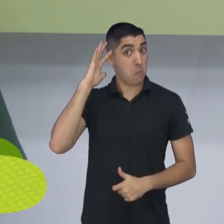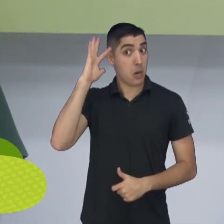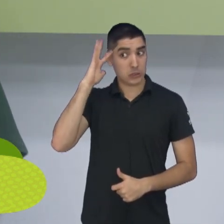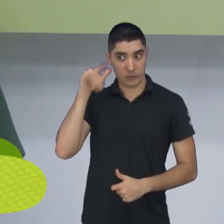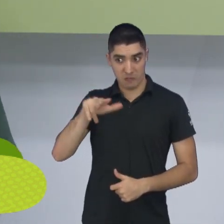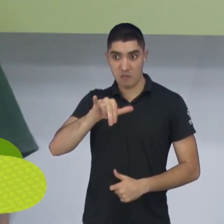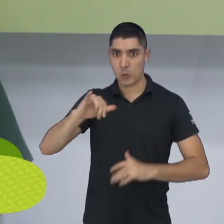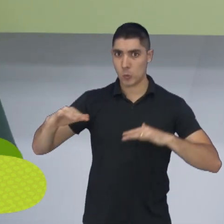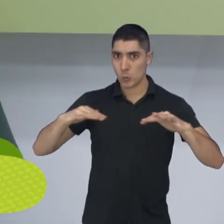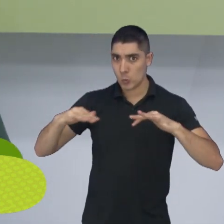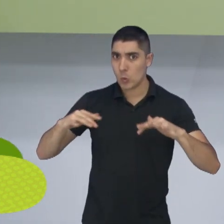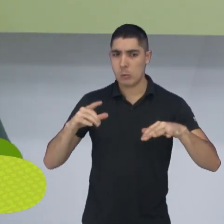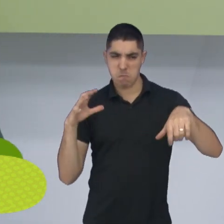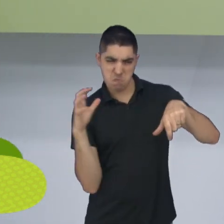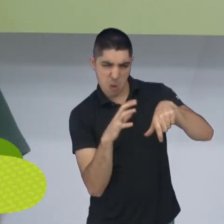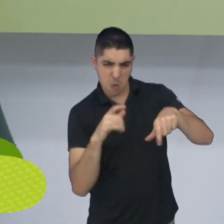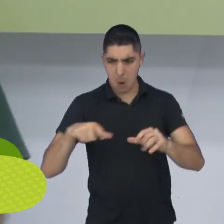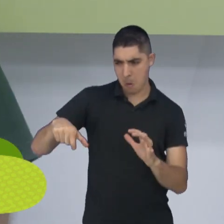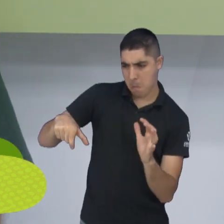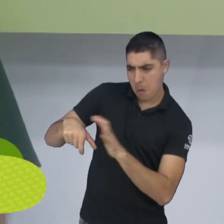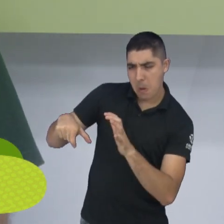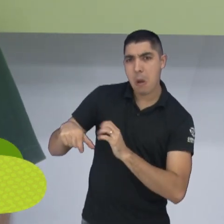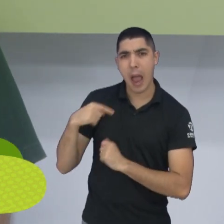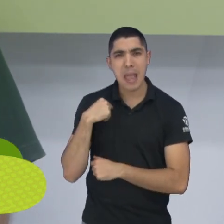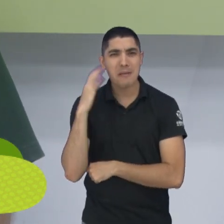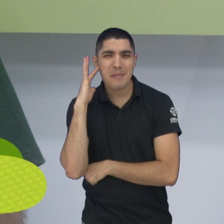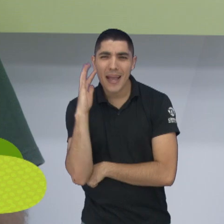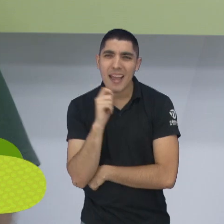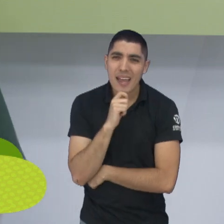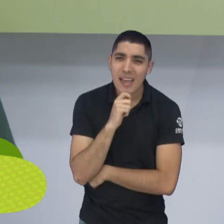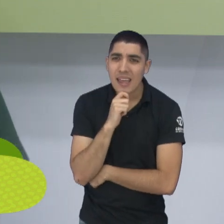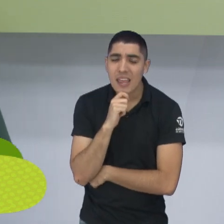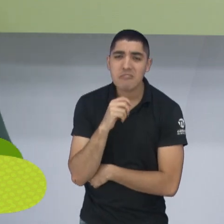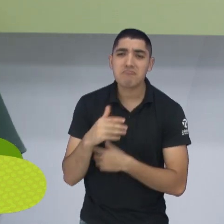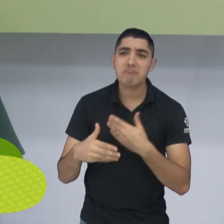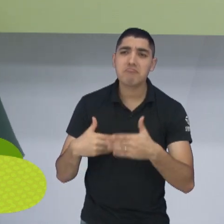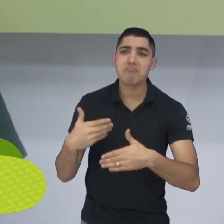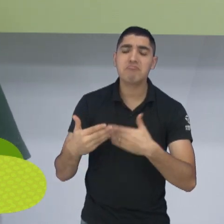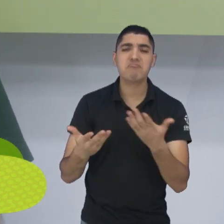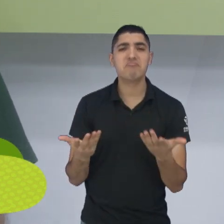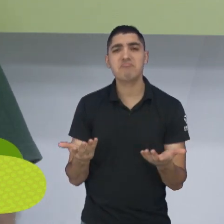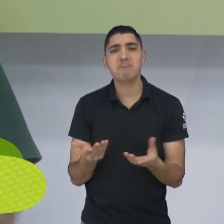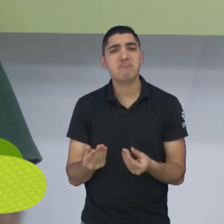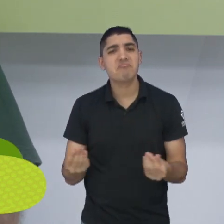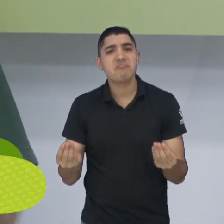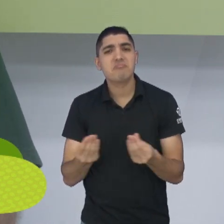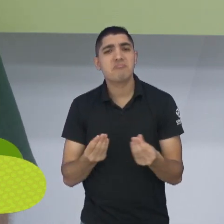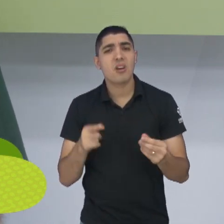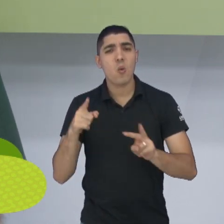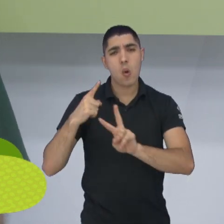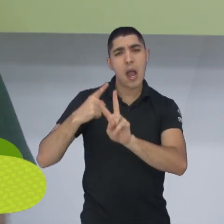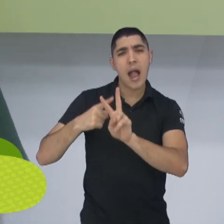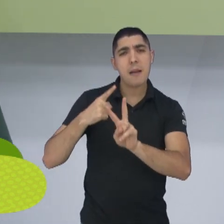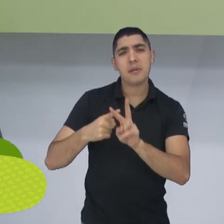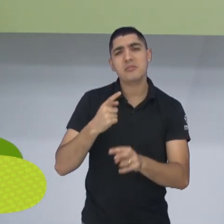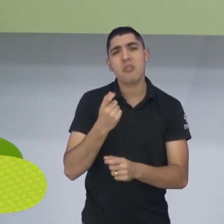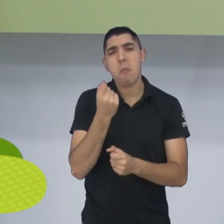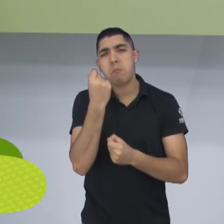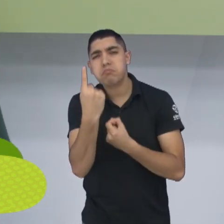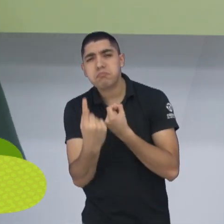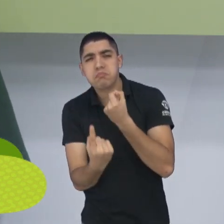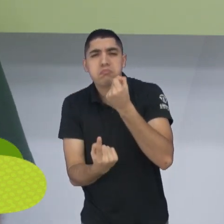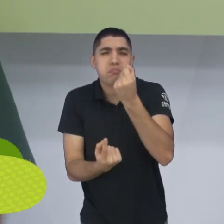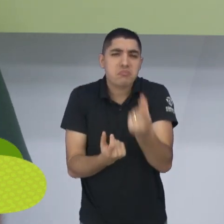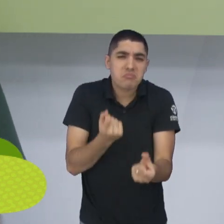Pô, acho que vai ser lá e cá, vai ser um jogo bem movimentado. Mas, com o passar do tempo, o Cavivariano deu um outro ataque que nem chegou